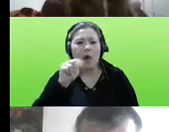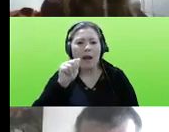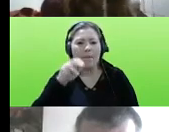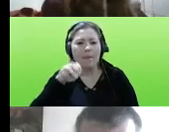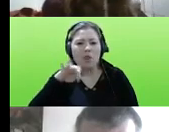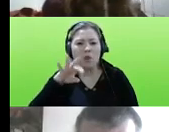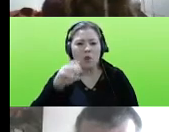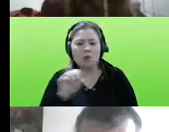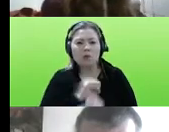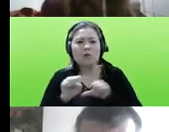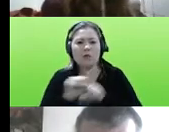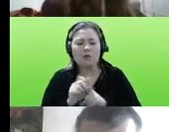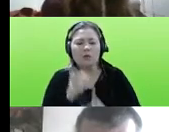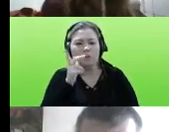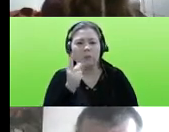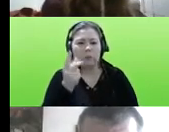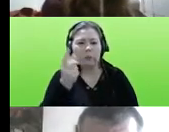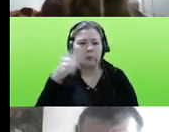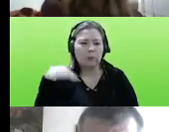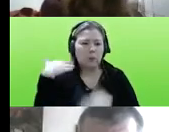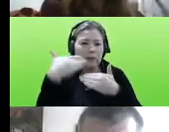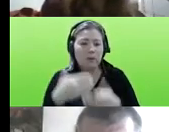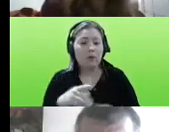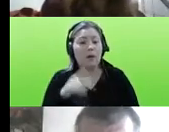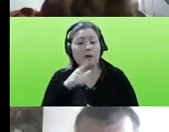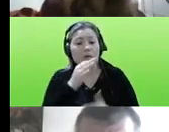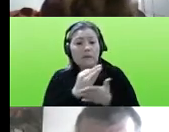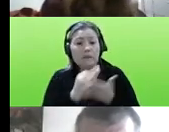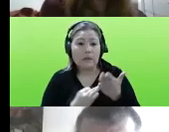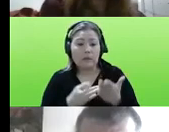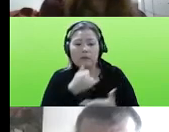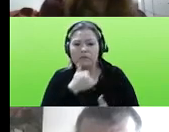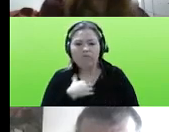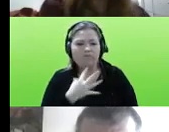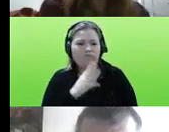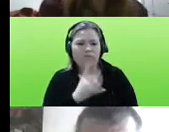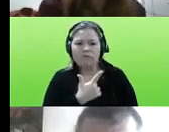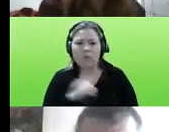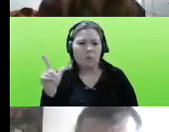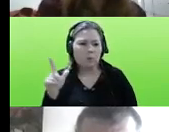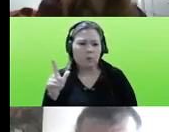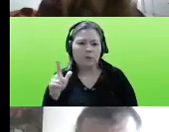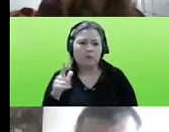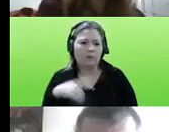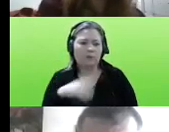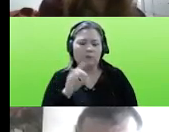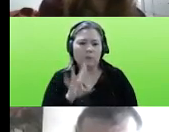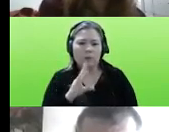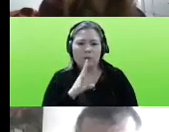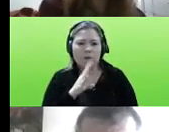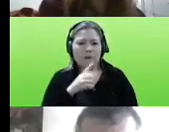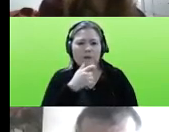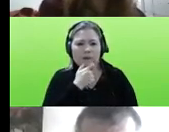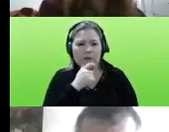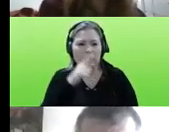duração. Esse texto, infelizmente, eu não conheço outras versões do que o inglês e o